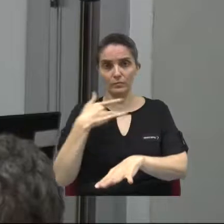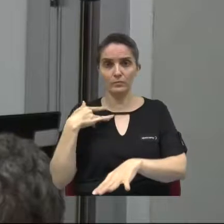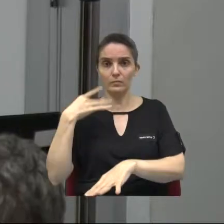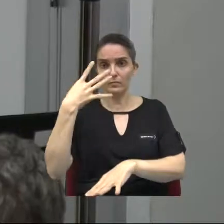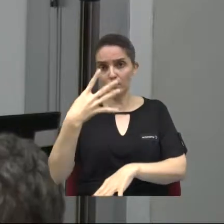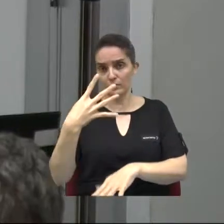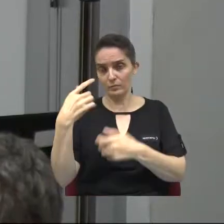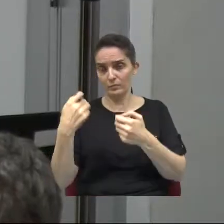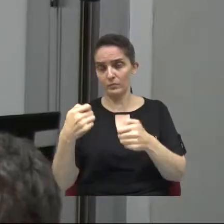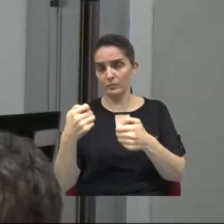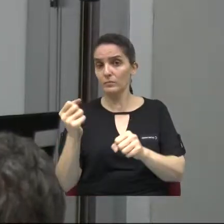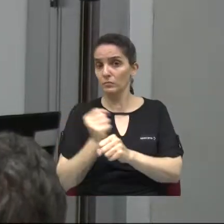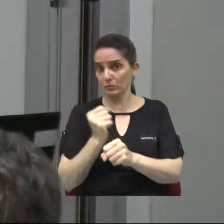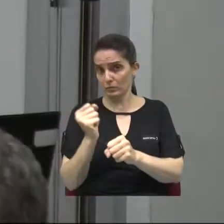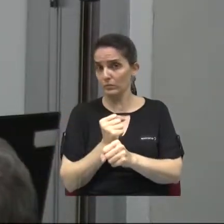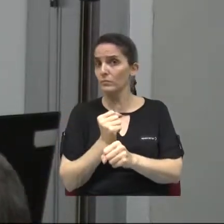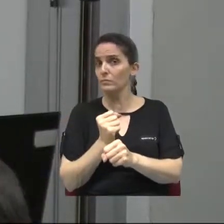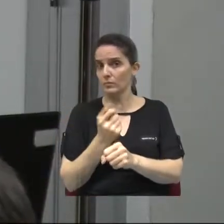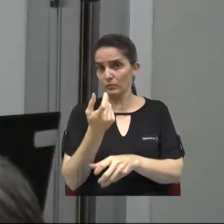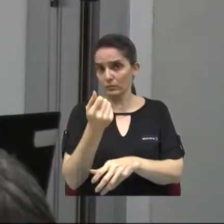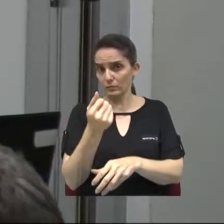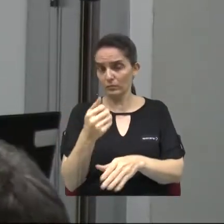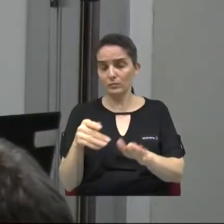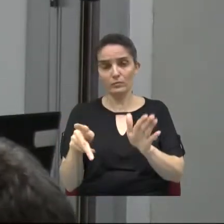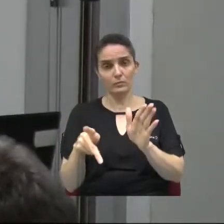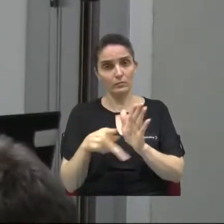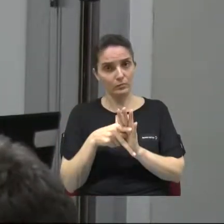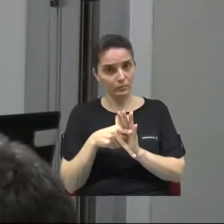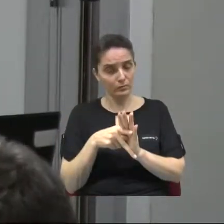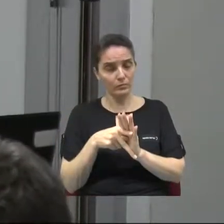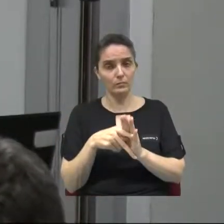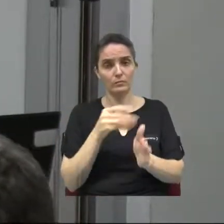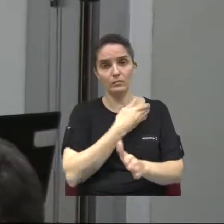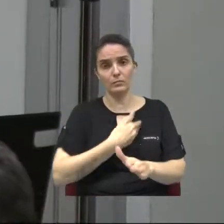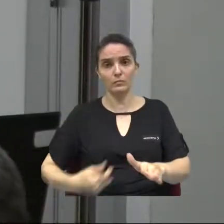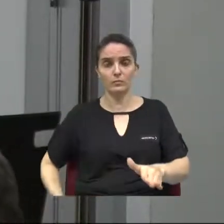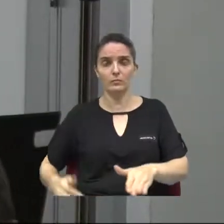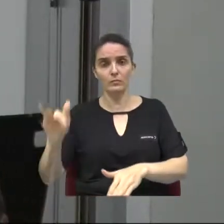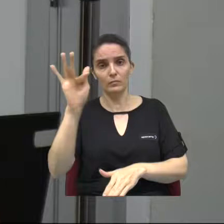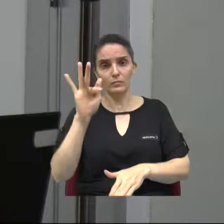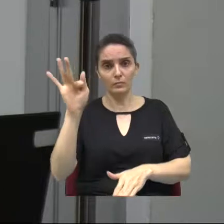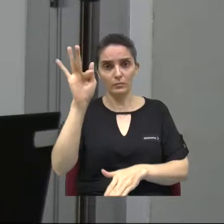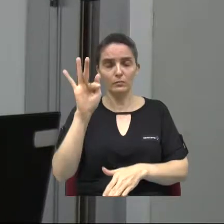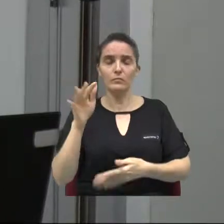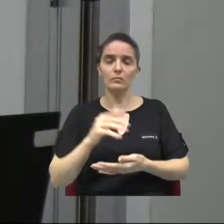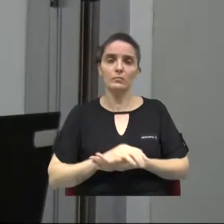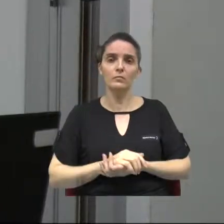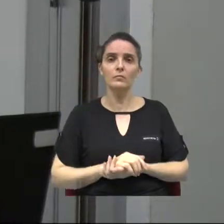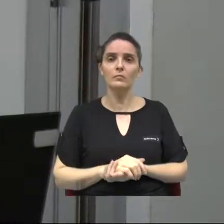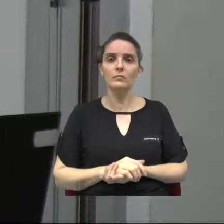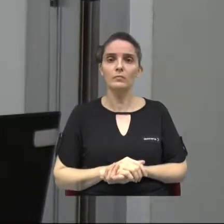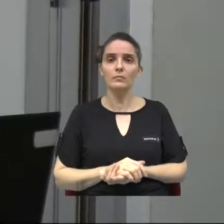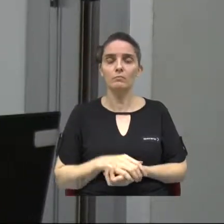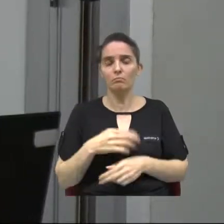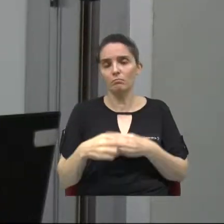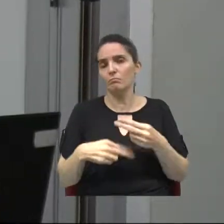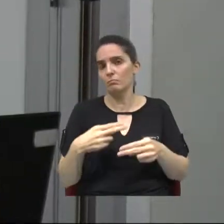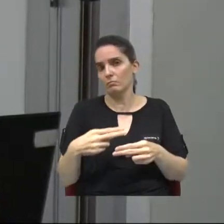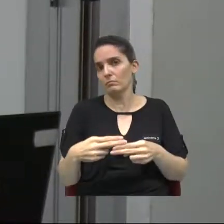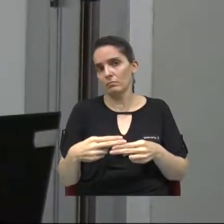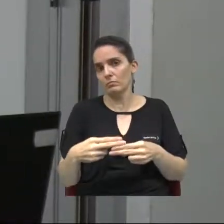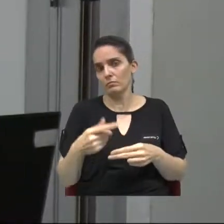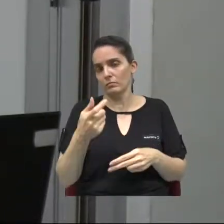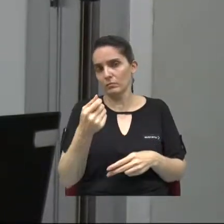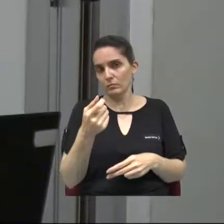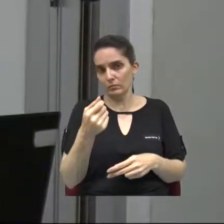estão sendo construídos com recurso do governo federal. Precisa fazer mais obra na área de saúde. Então, essa forma é com